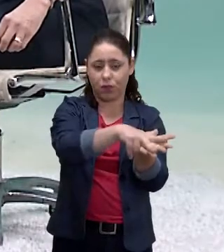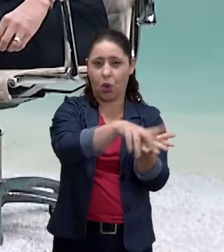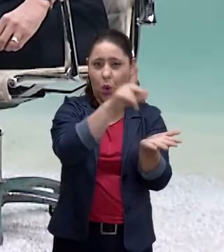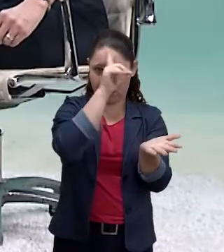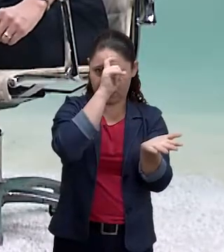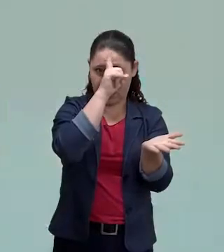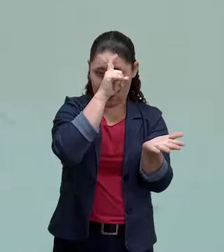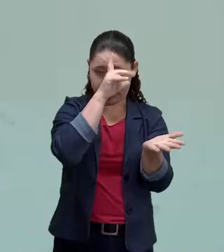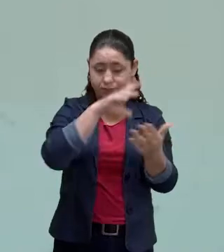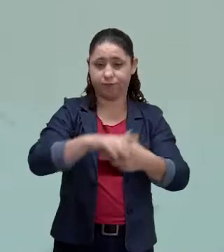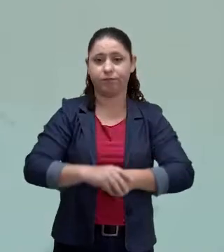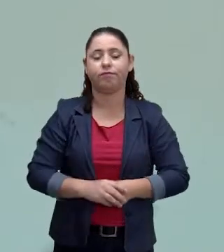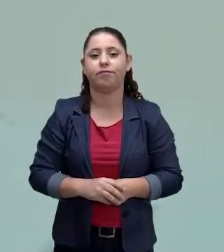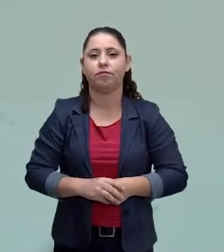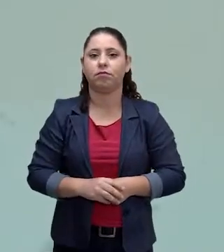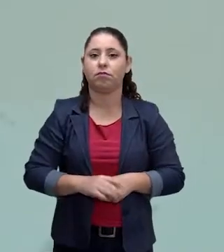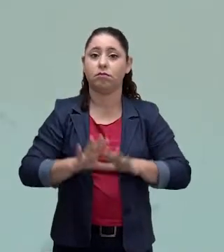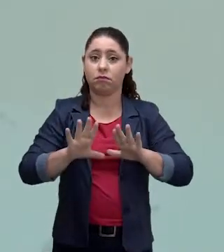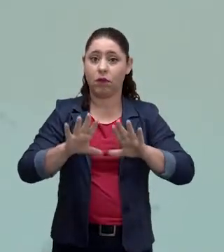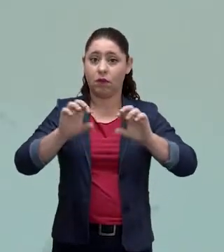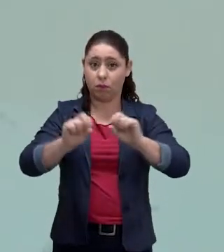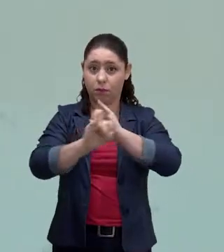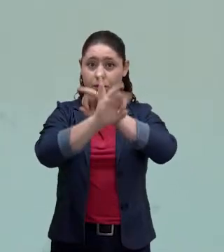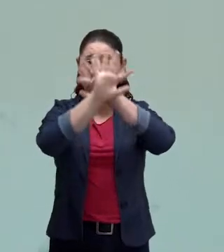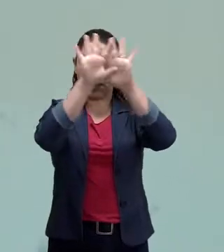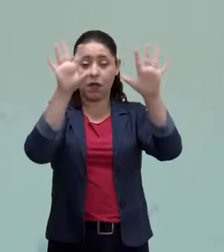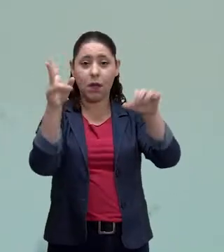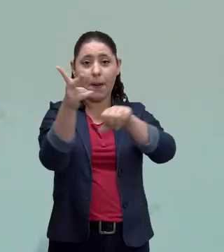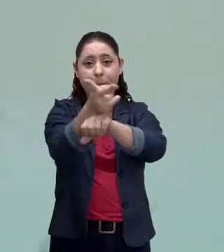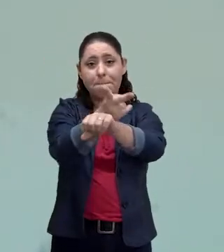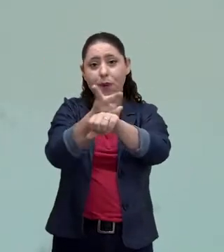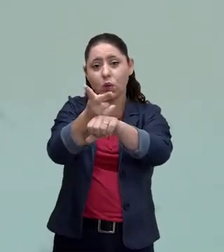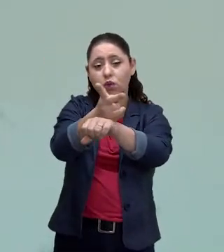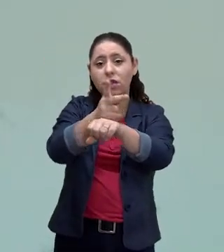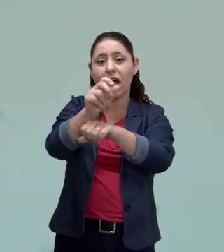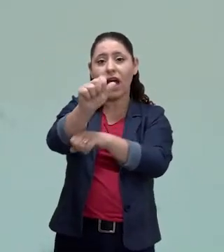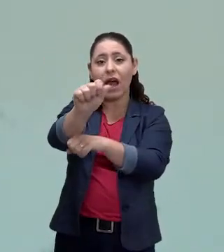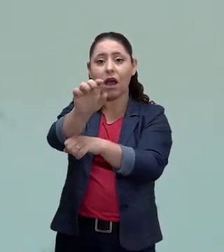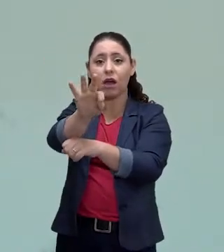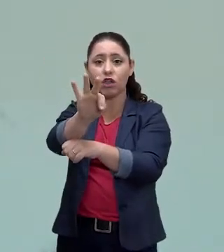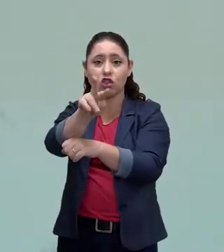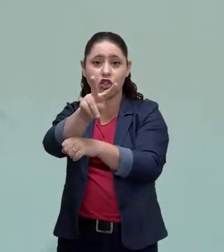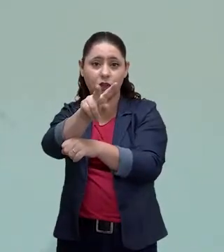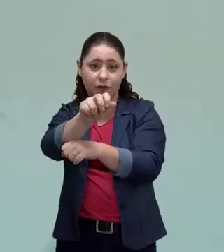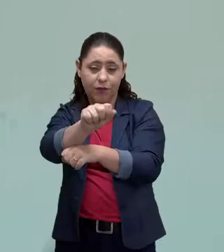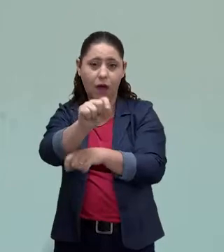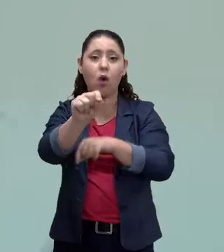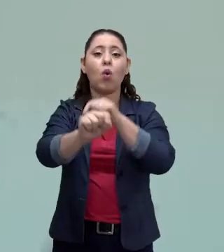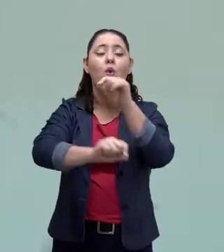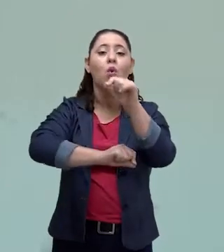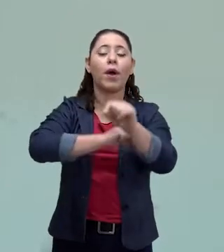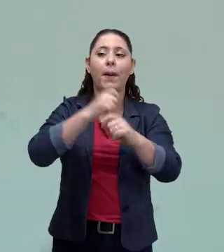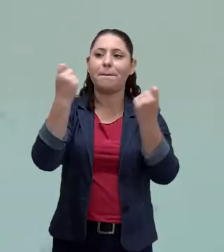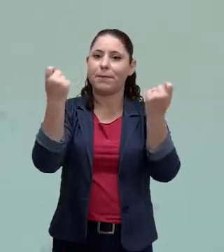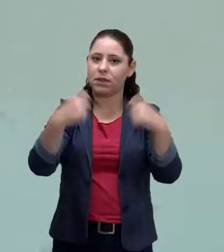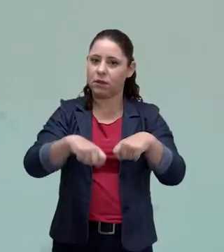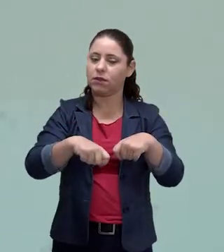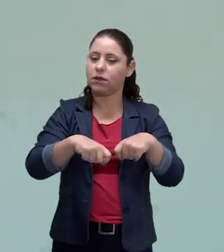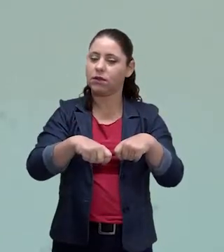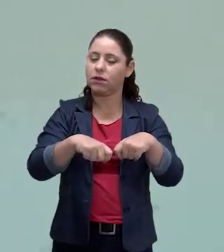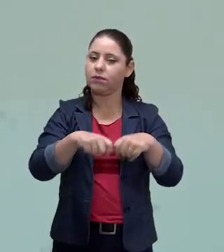internação? Vamos esclarecer o que é a busca ativa e o que é a necessidade do atendimento do